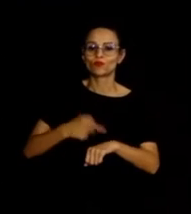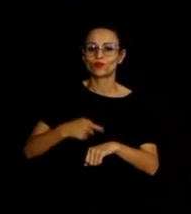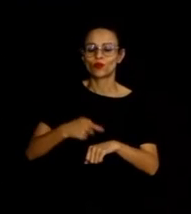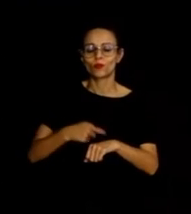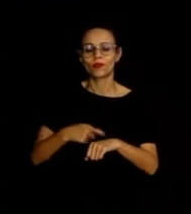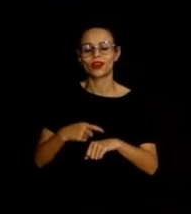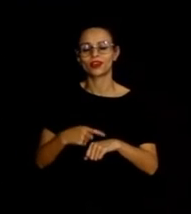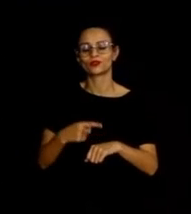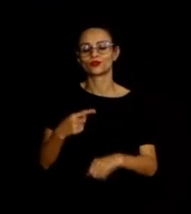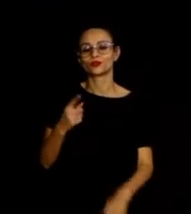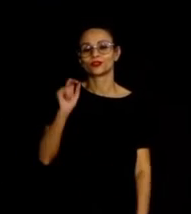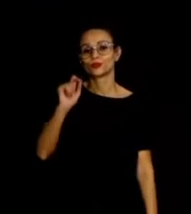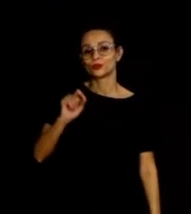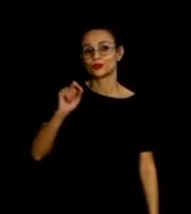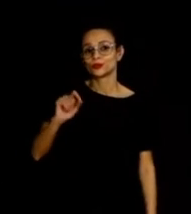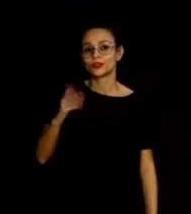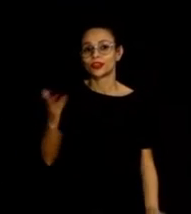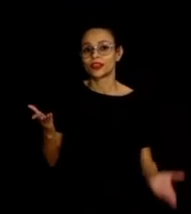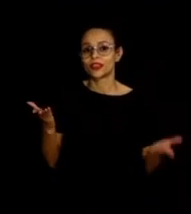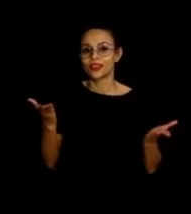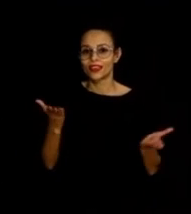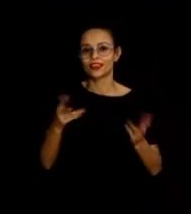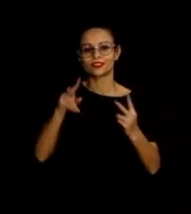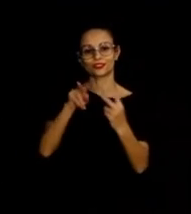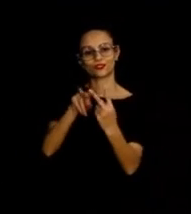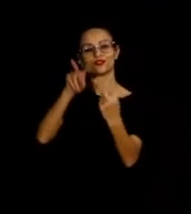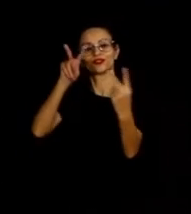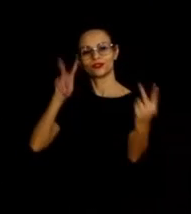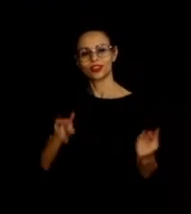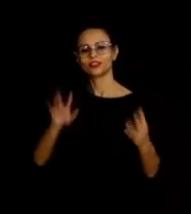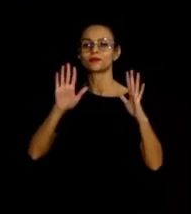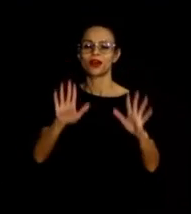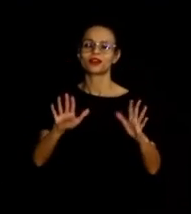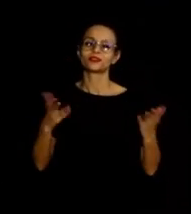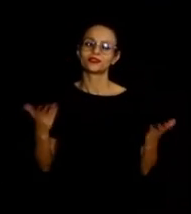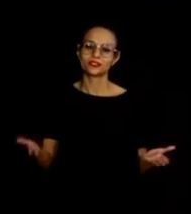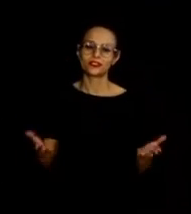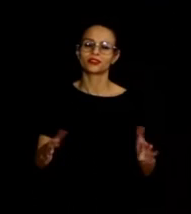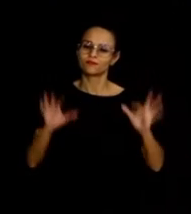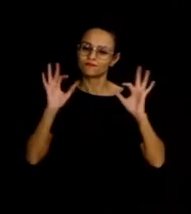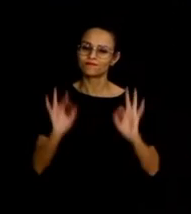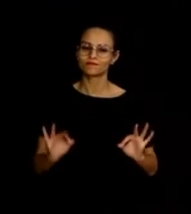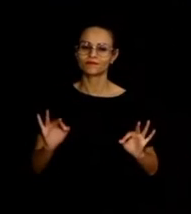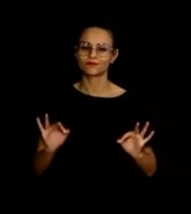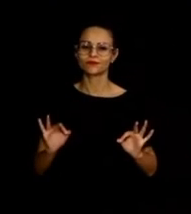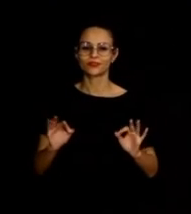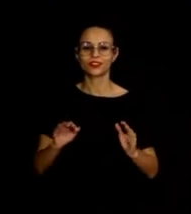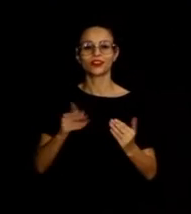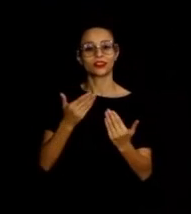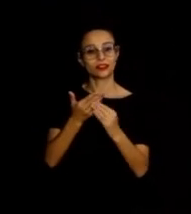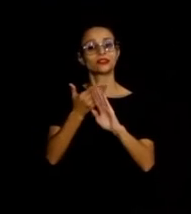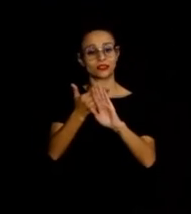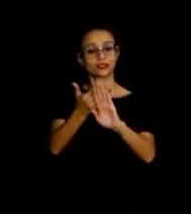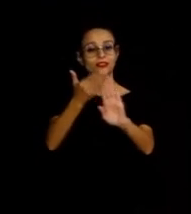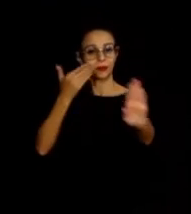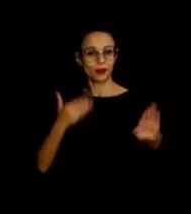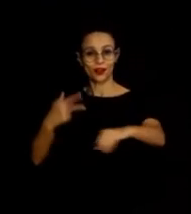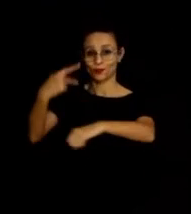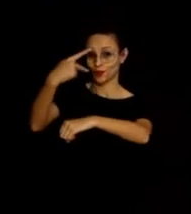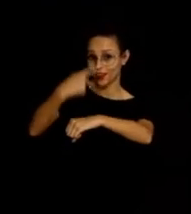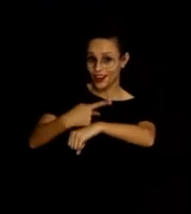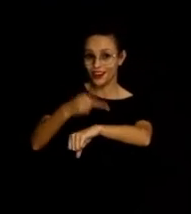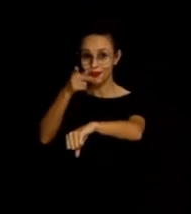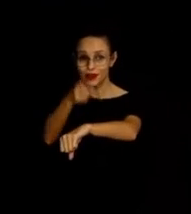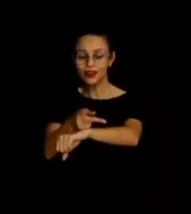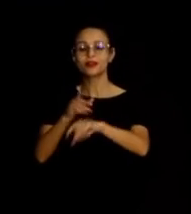impõe essa essa distância mais assim pode ter certeza a gente tá separado aí por uma câmera